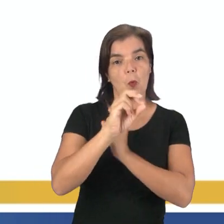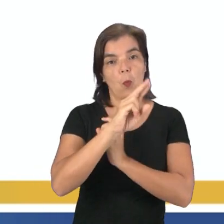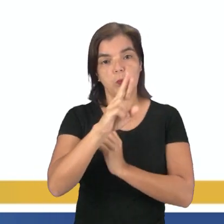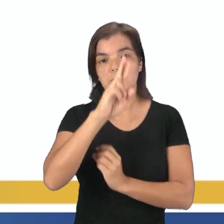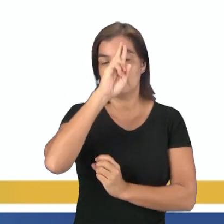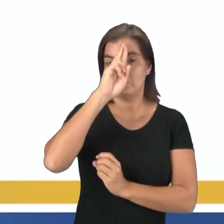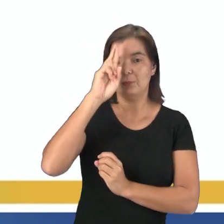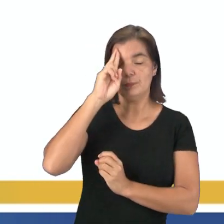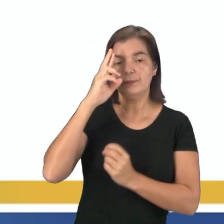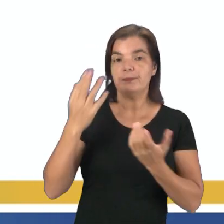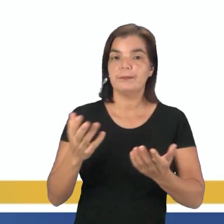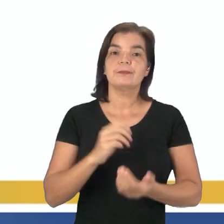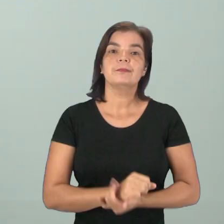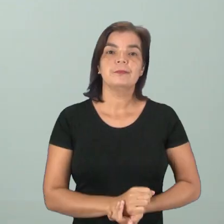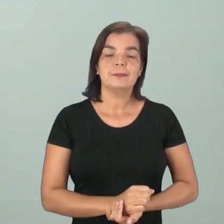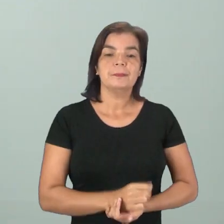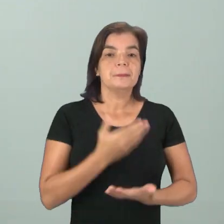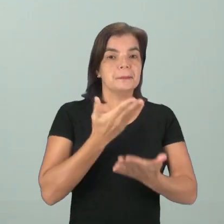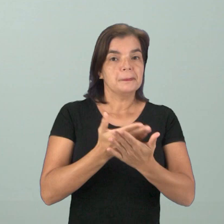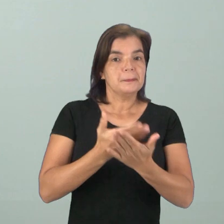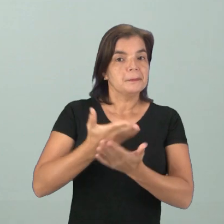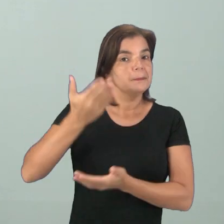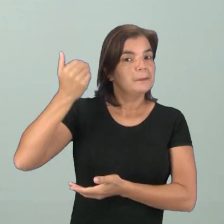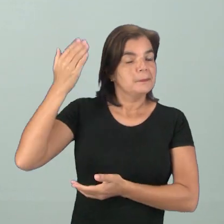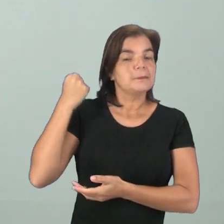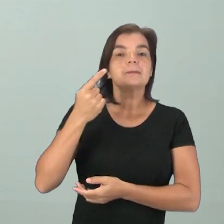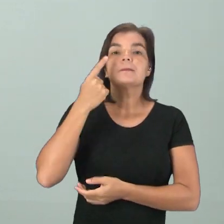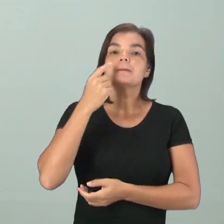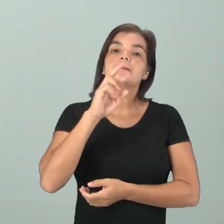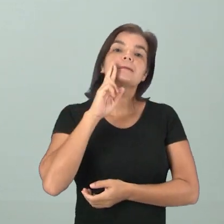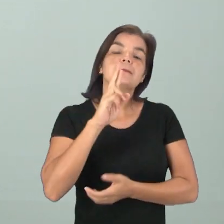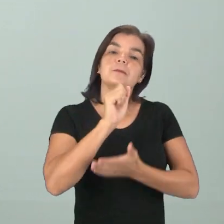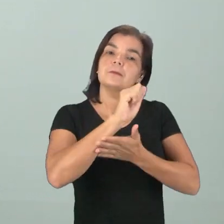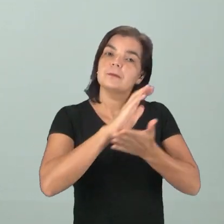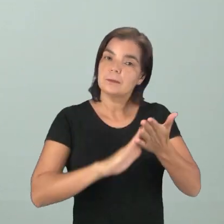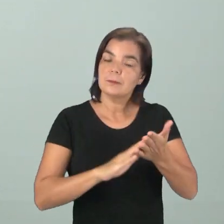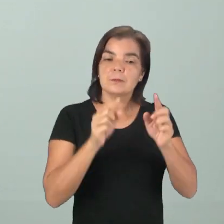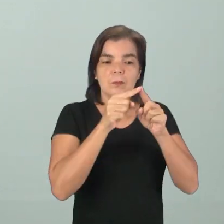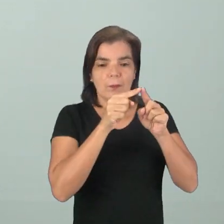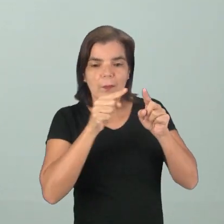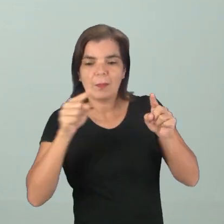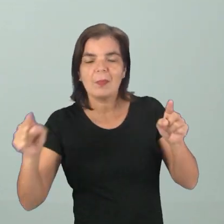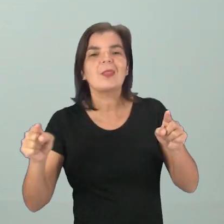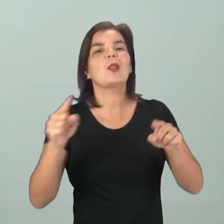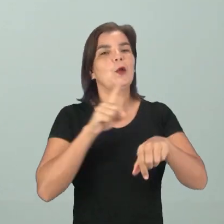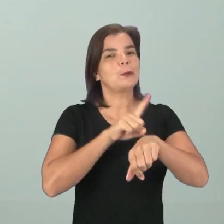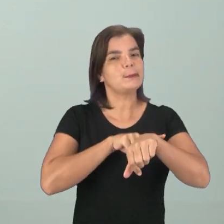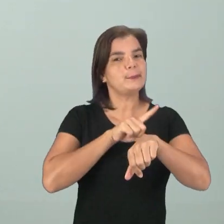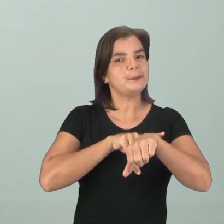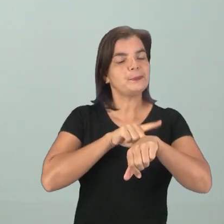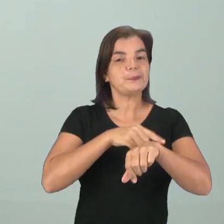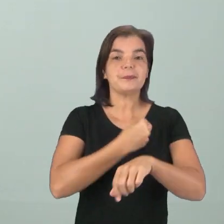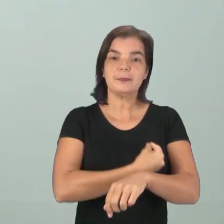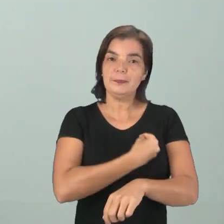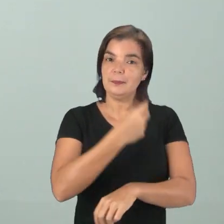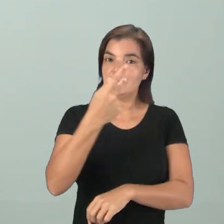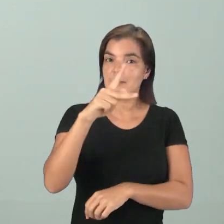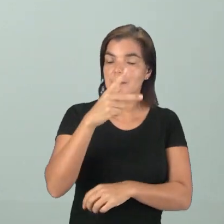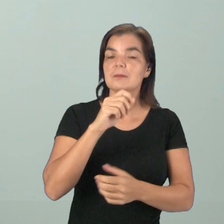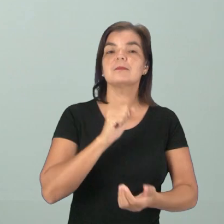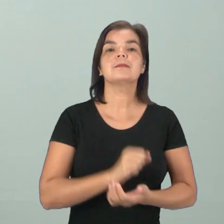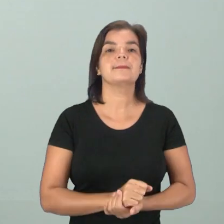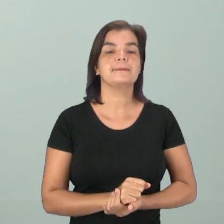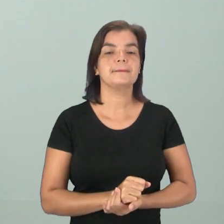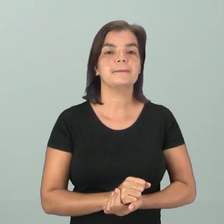histórico. Então, na aula passada, vocês fizeram aquela linha cronológica, certo? Da vida de vocês, do